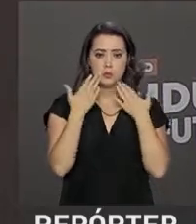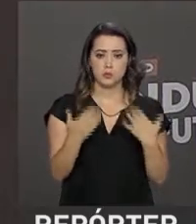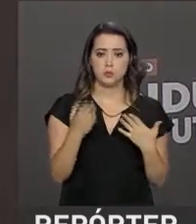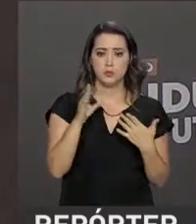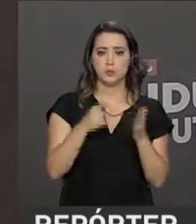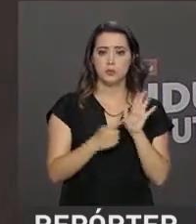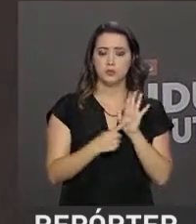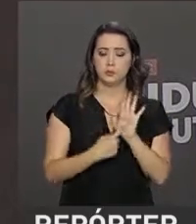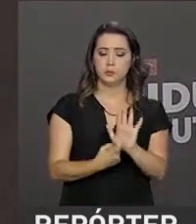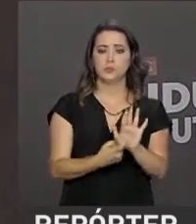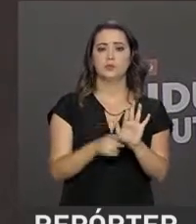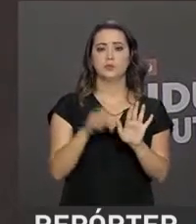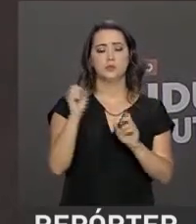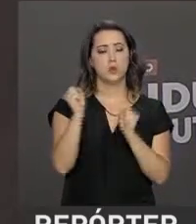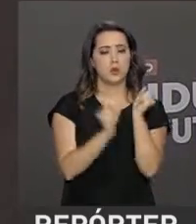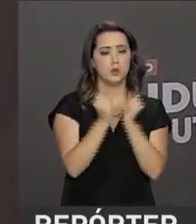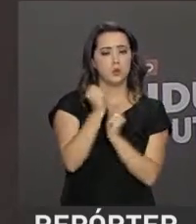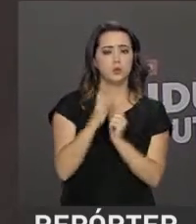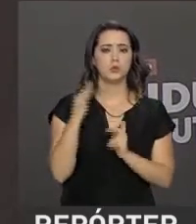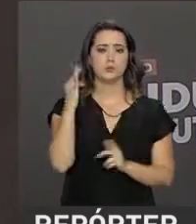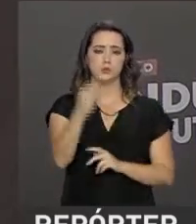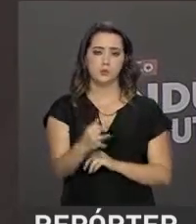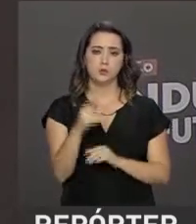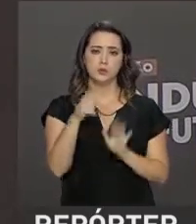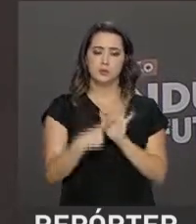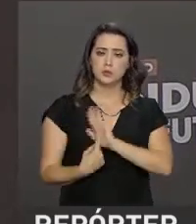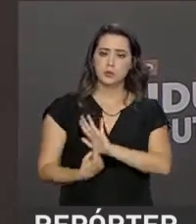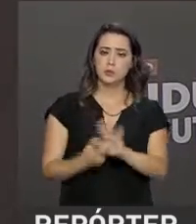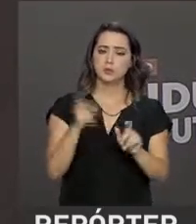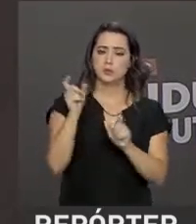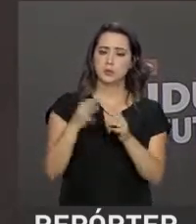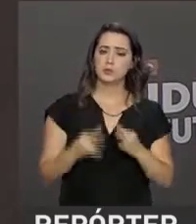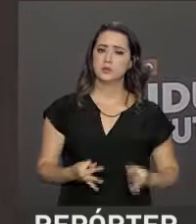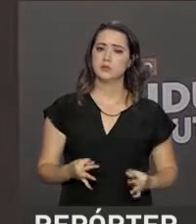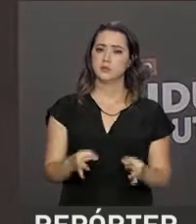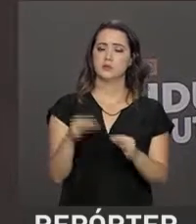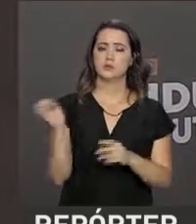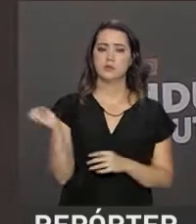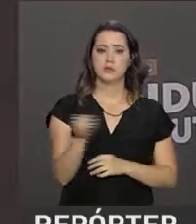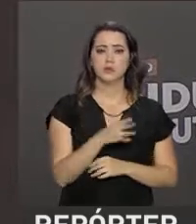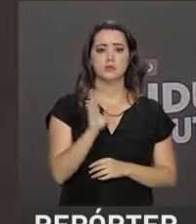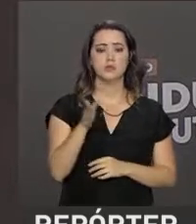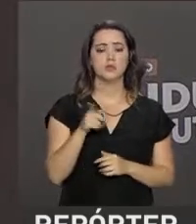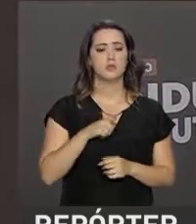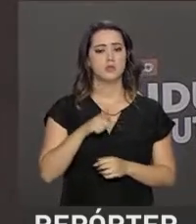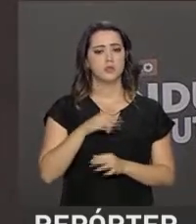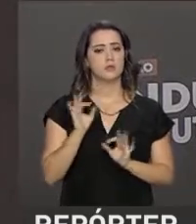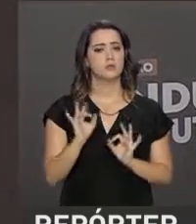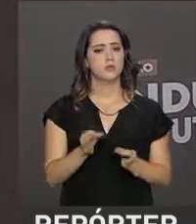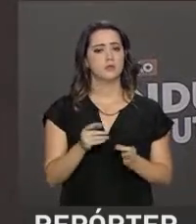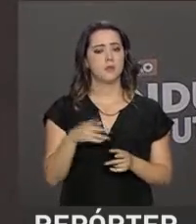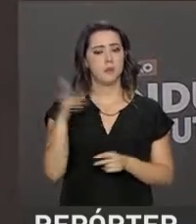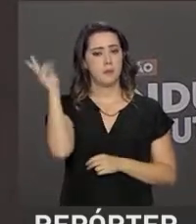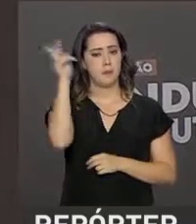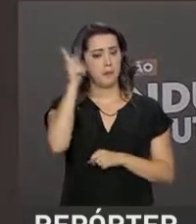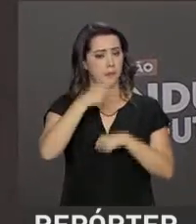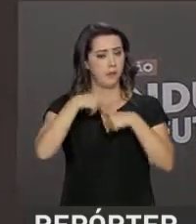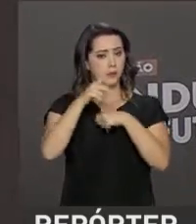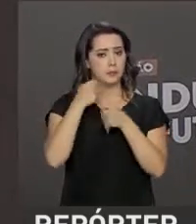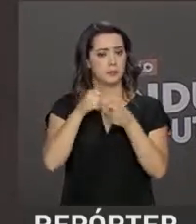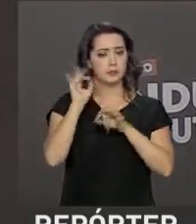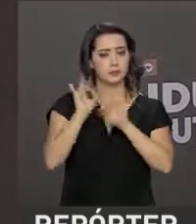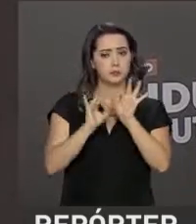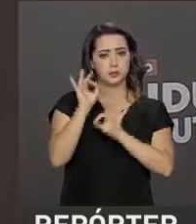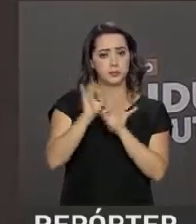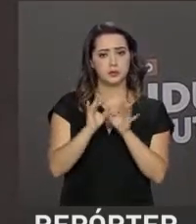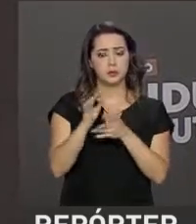do estudo do projeto Indústria do Futuro, que mostra que essas tecnologias inovadoras já existem e o país precisa se preparar